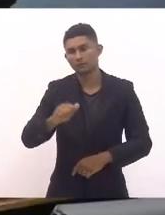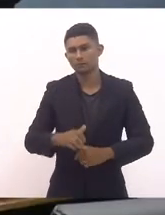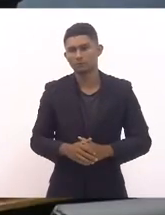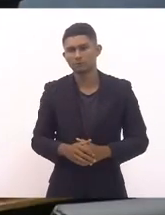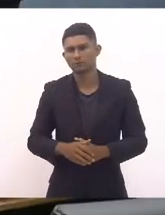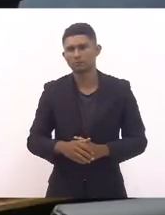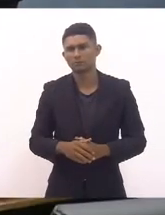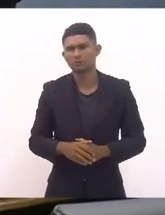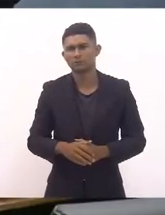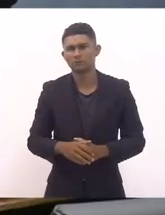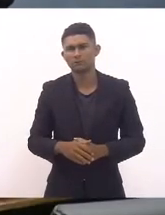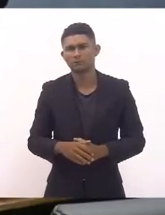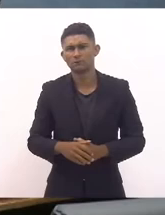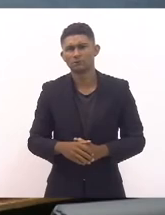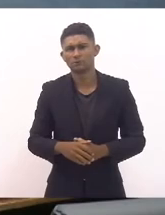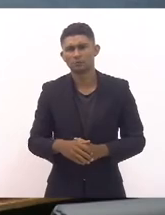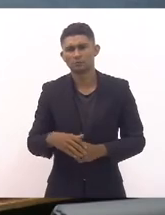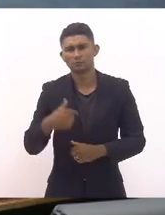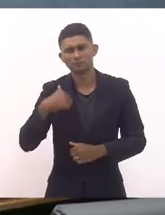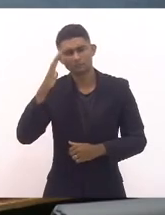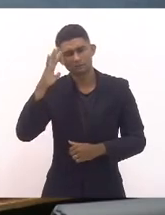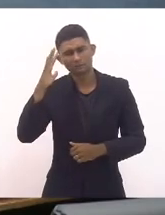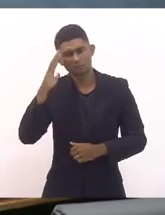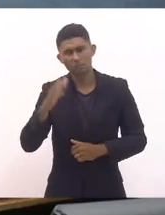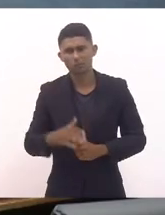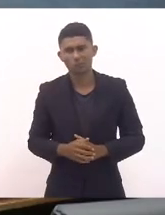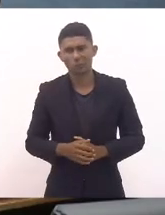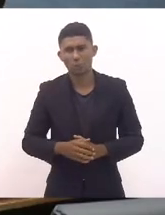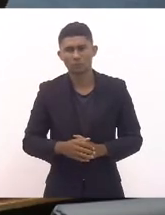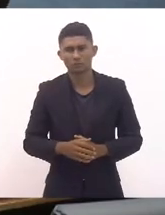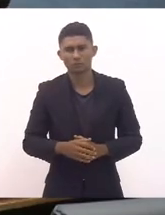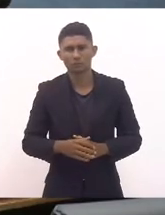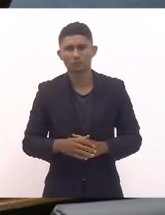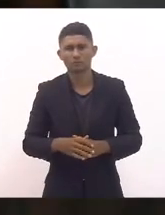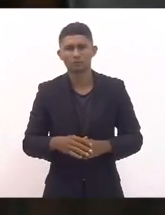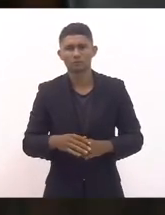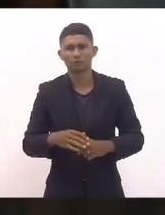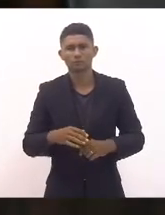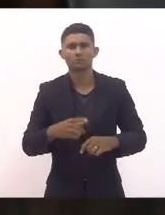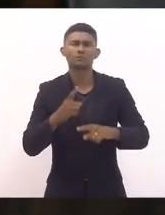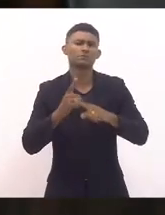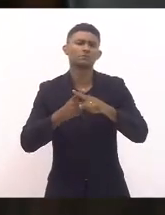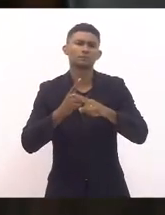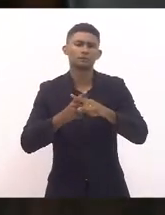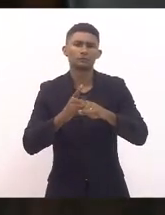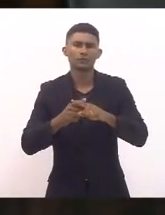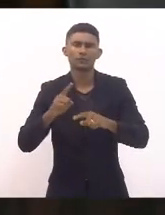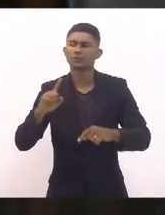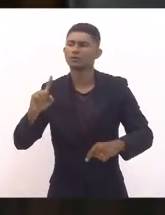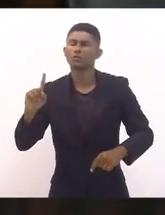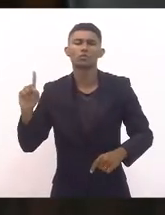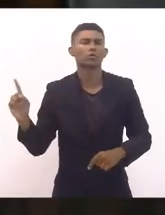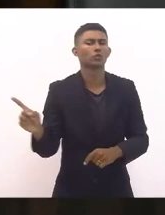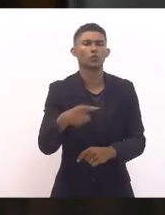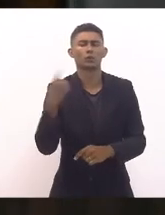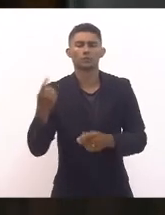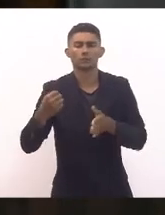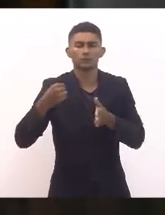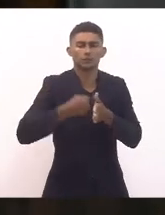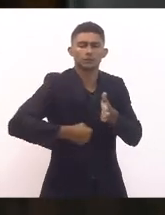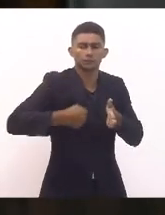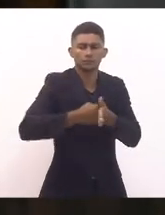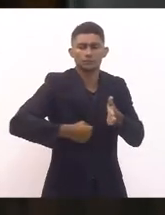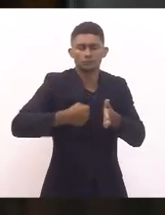isso aqui. Né? Porque nós tínhamos o Rodrigo Amorim, porque nós também tivemos ali na luta para a